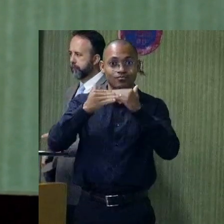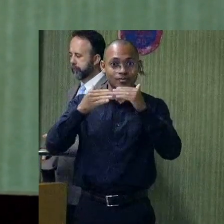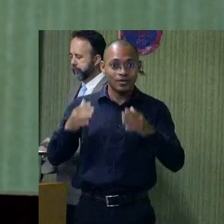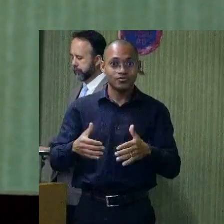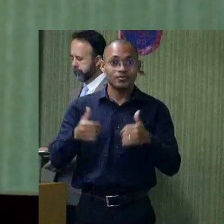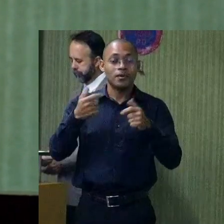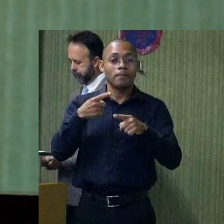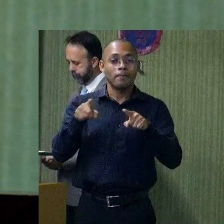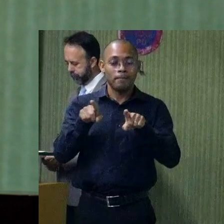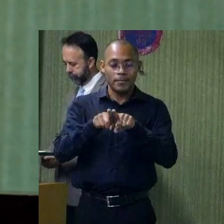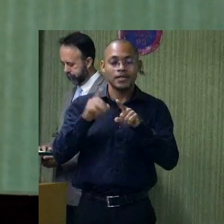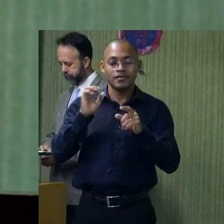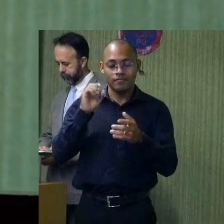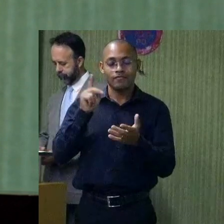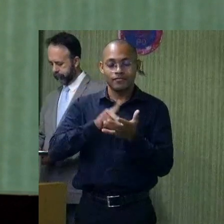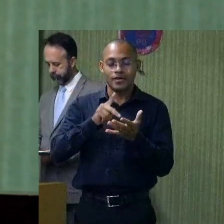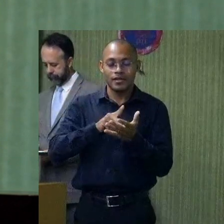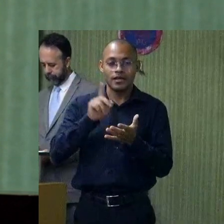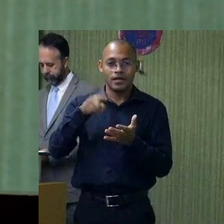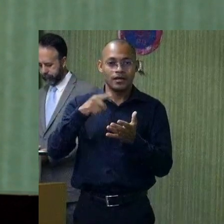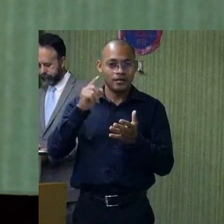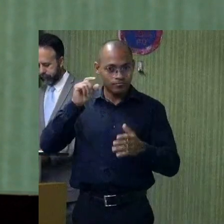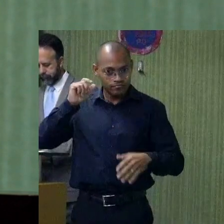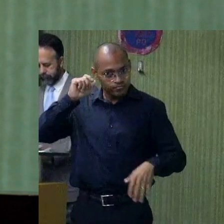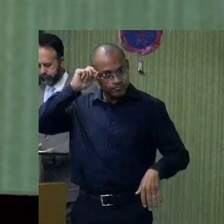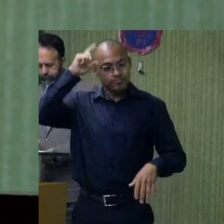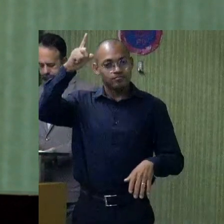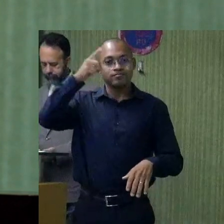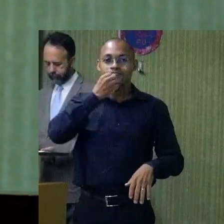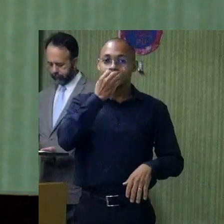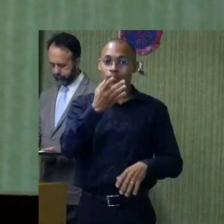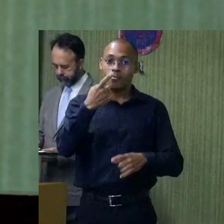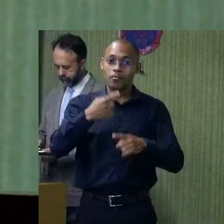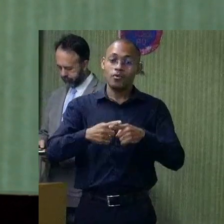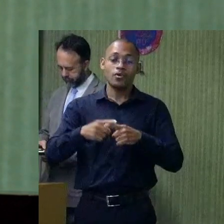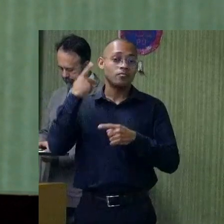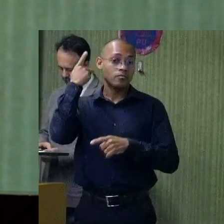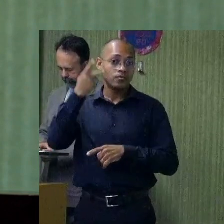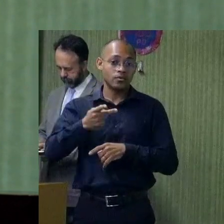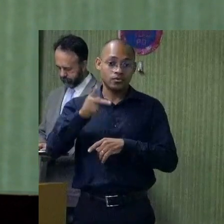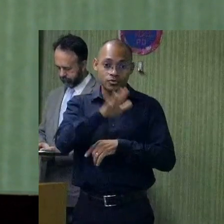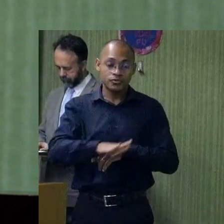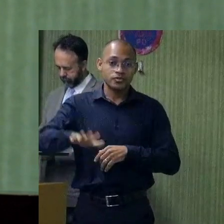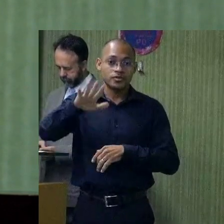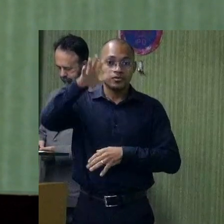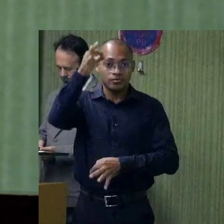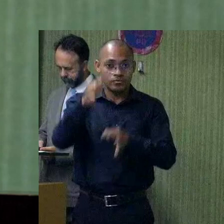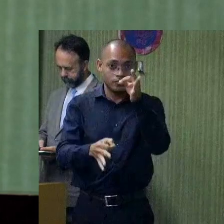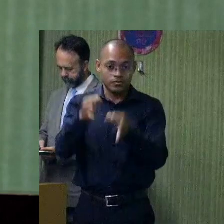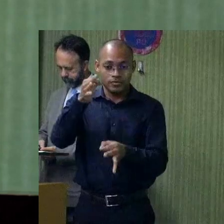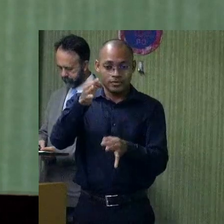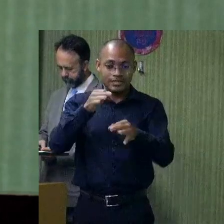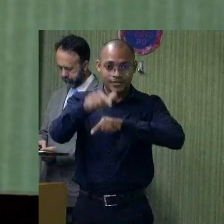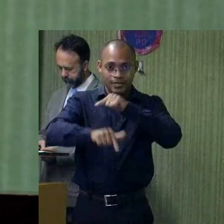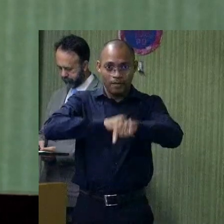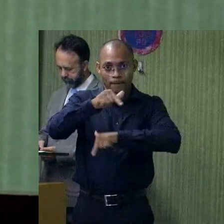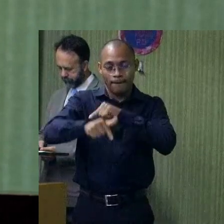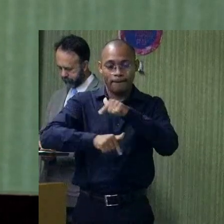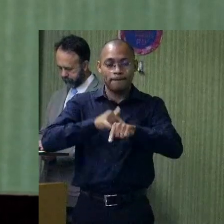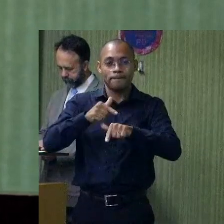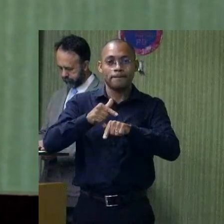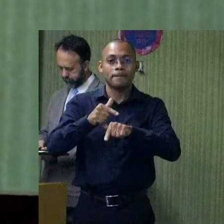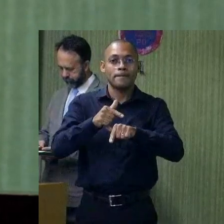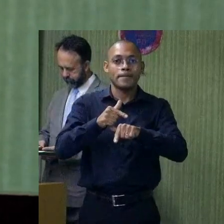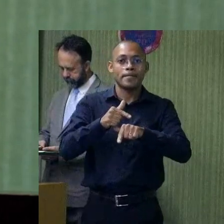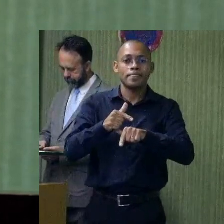E sim é uma ideia O Procurador Geral de Justiça ele trabalhava na área ambiental nos últimos anos de atuação dele na execução